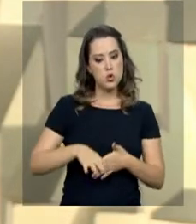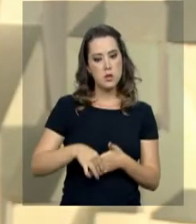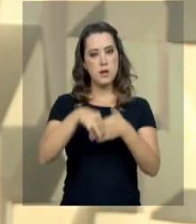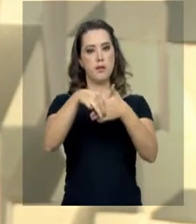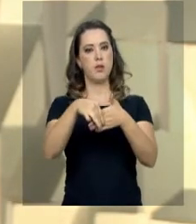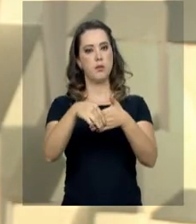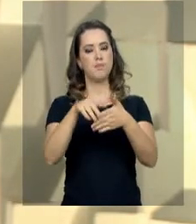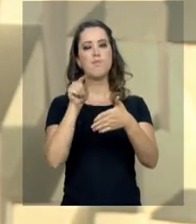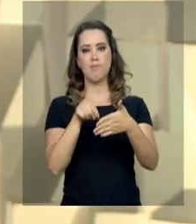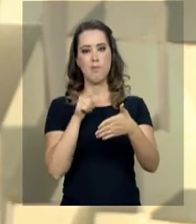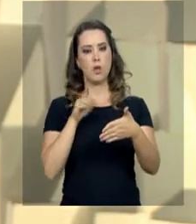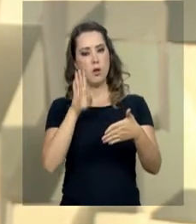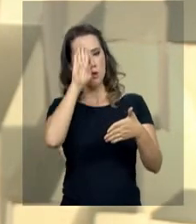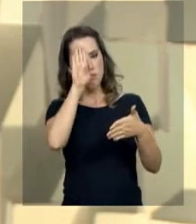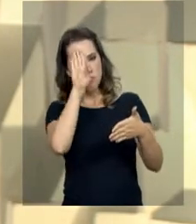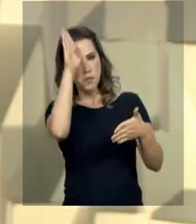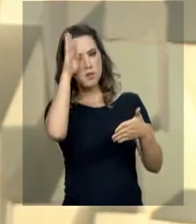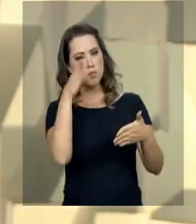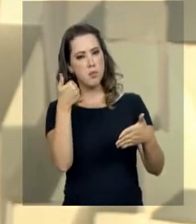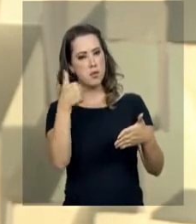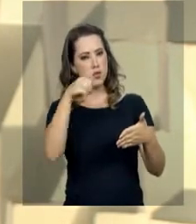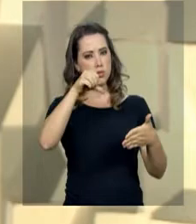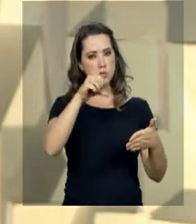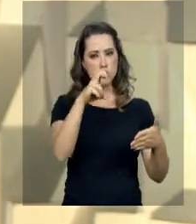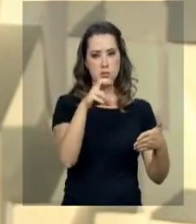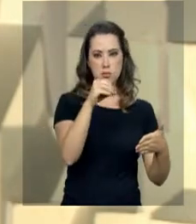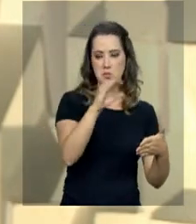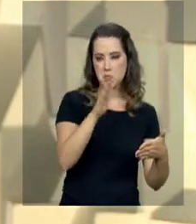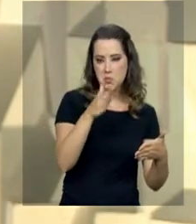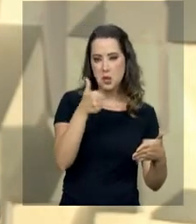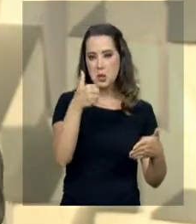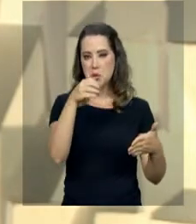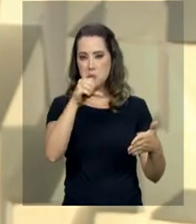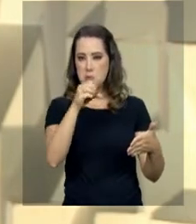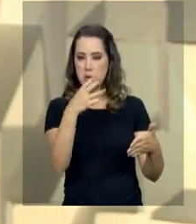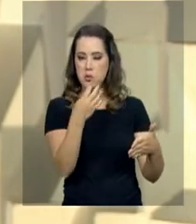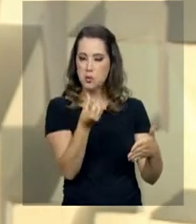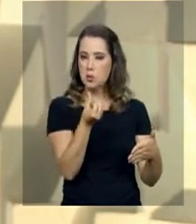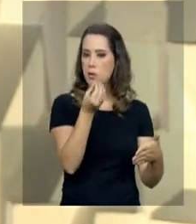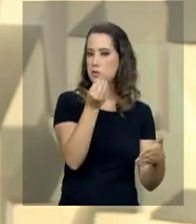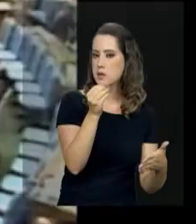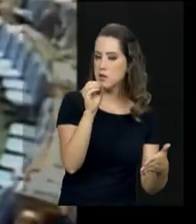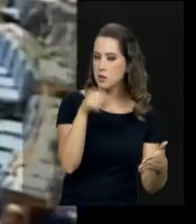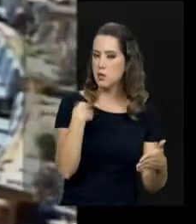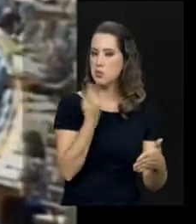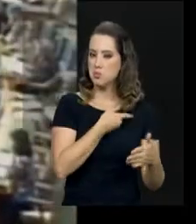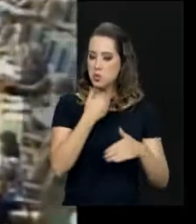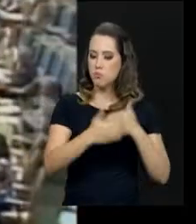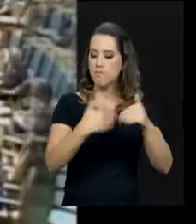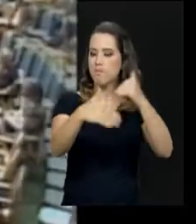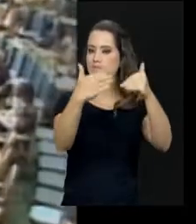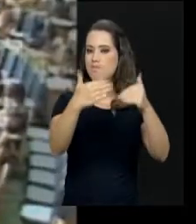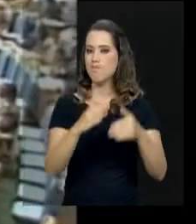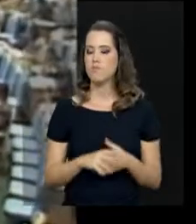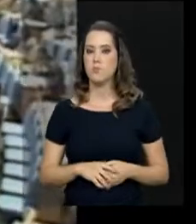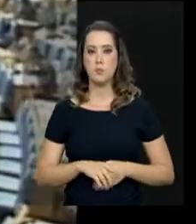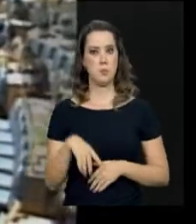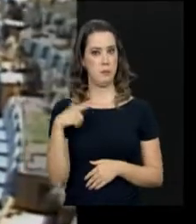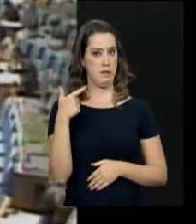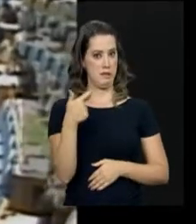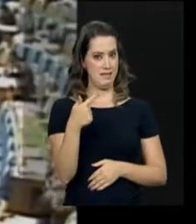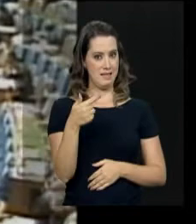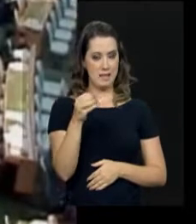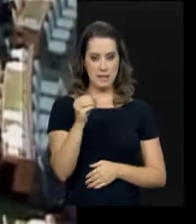né? Principalmente a partir dos anos 50, 60, a gente foi ganhando algum destaque. Em mais de 7 décadas, a